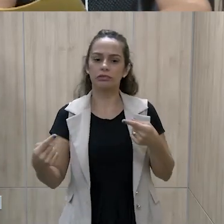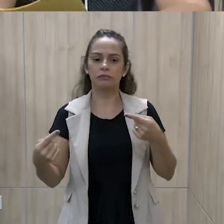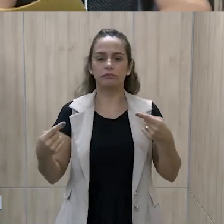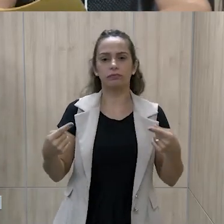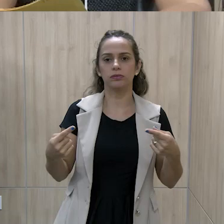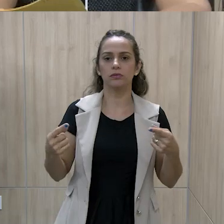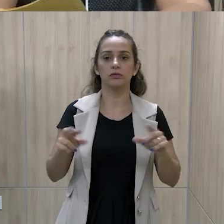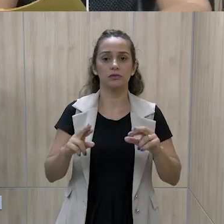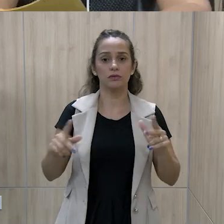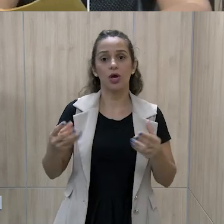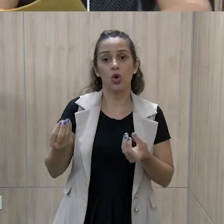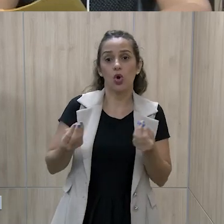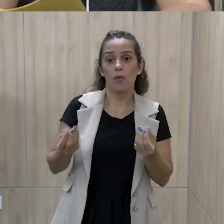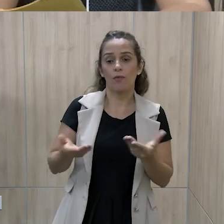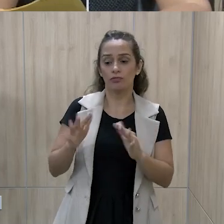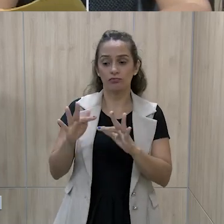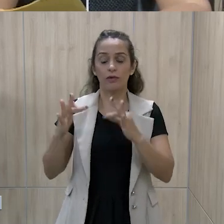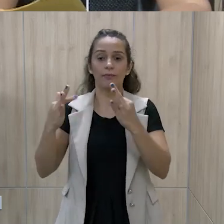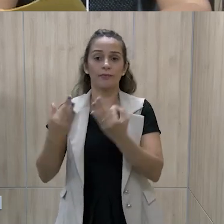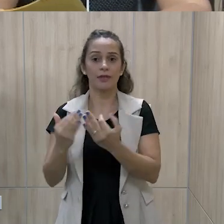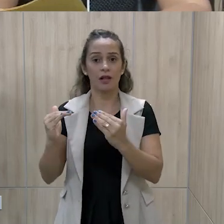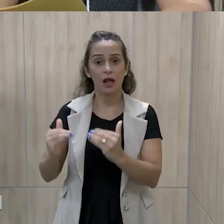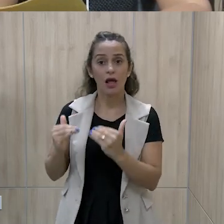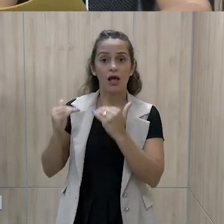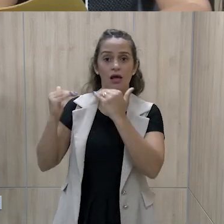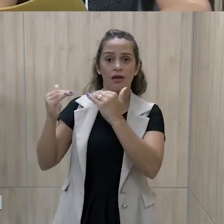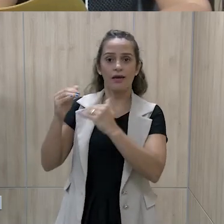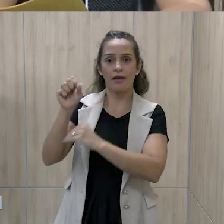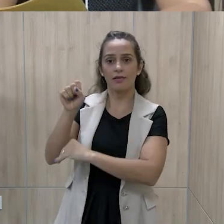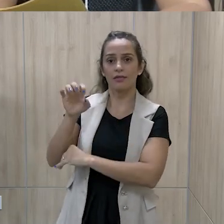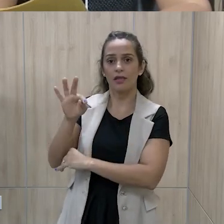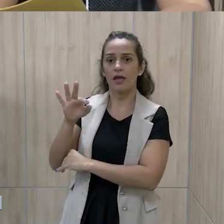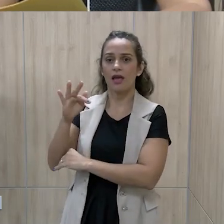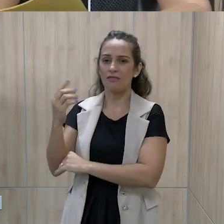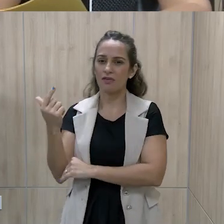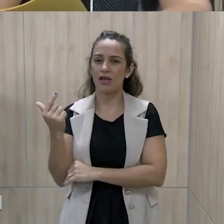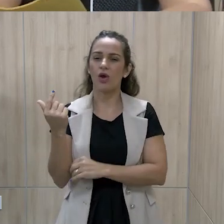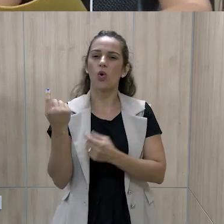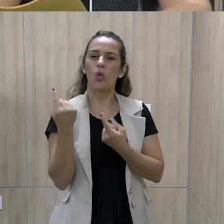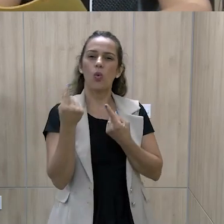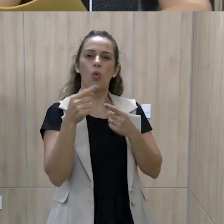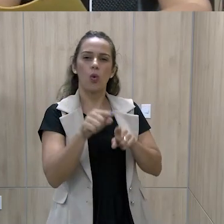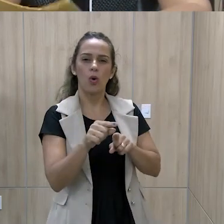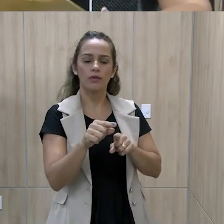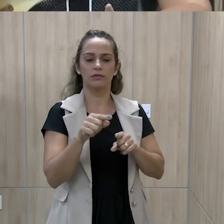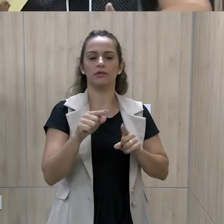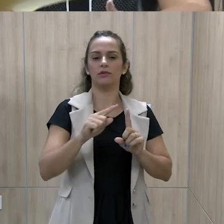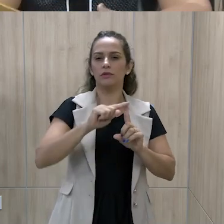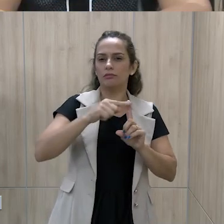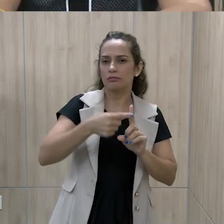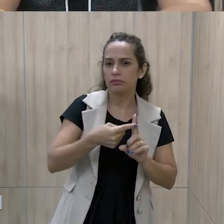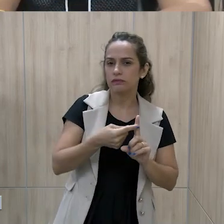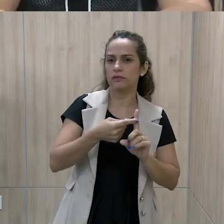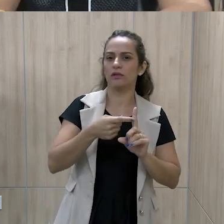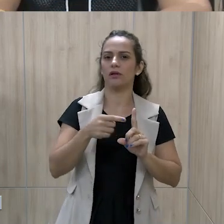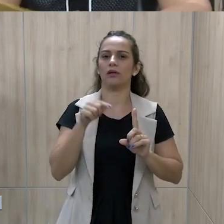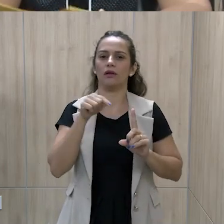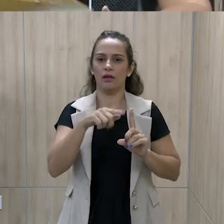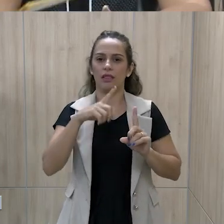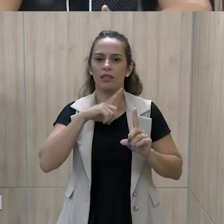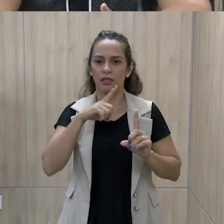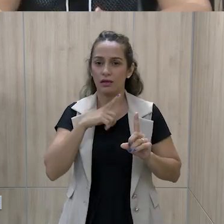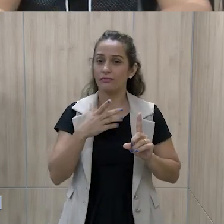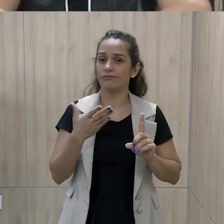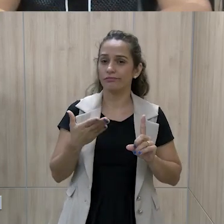inverso a Constituição da família do STF né a gente cada vez mais presente tem que aprovar projetos como esse